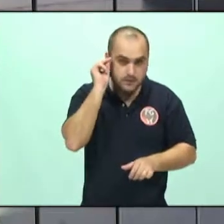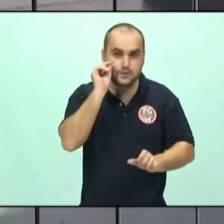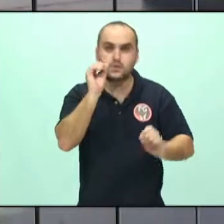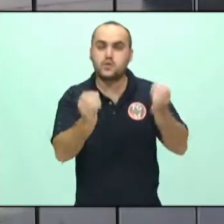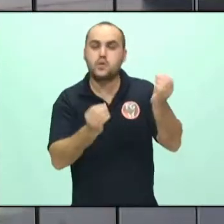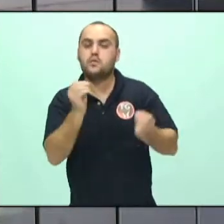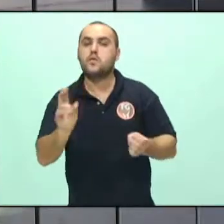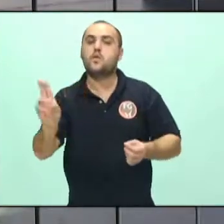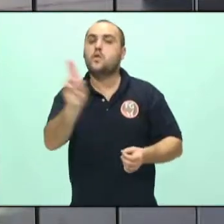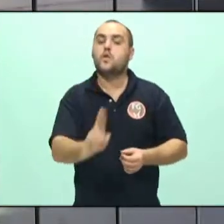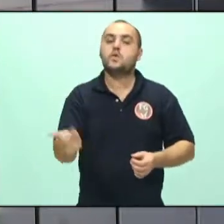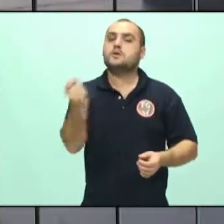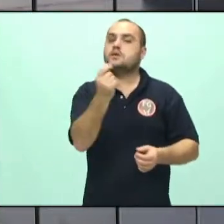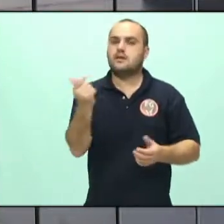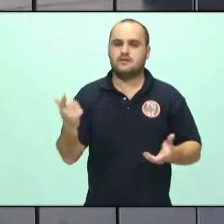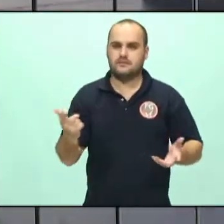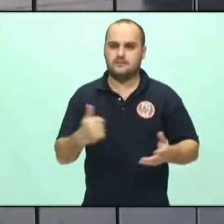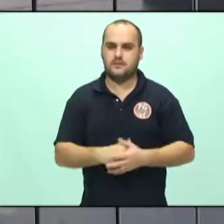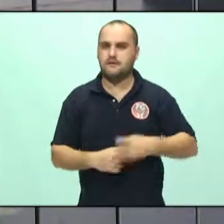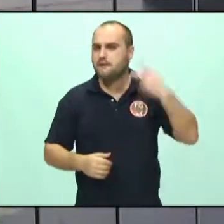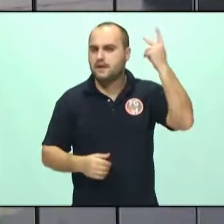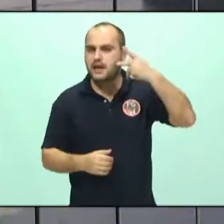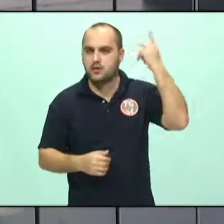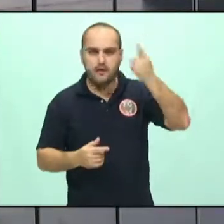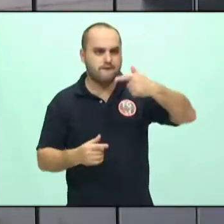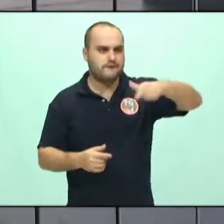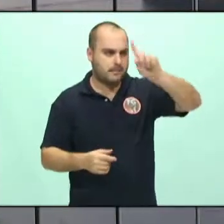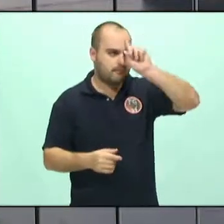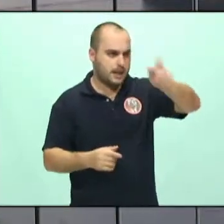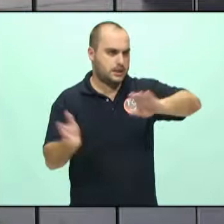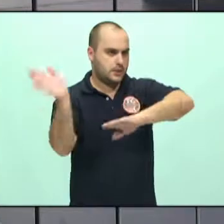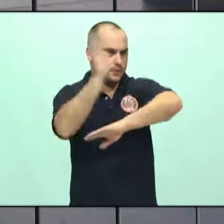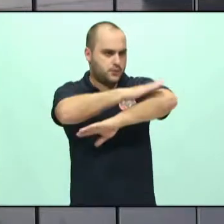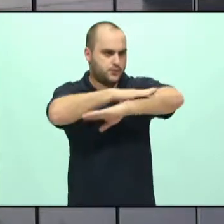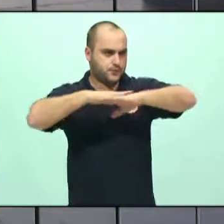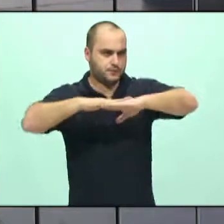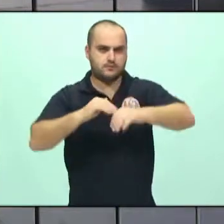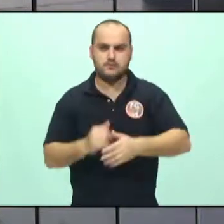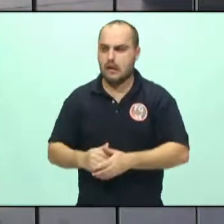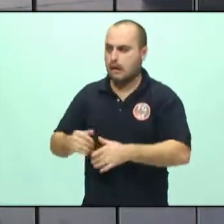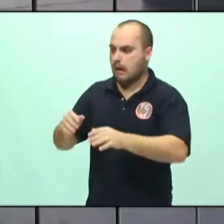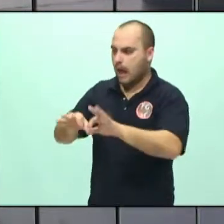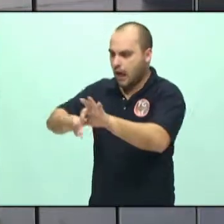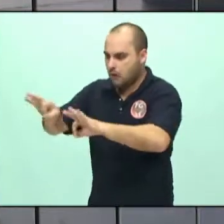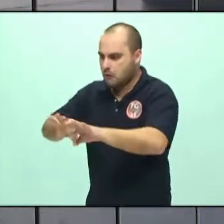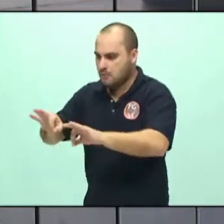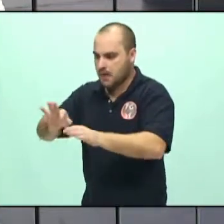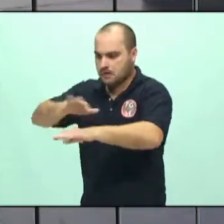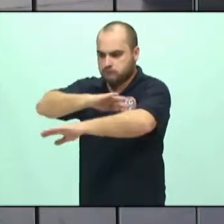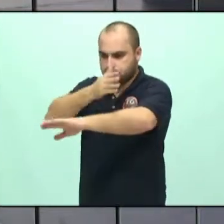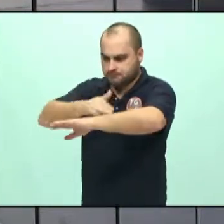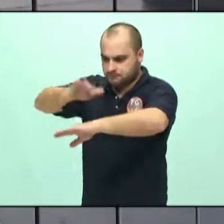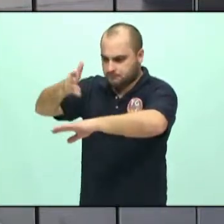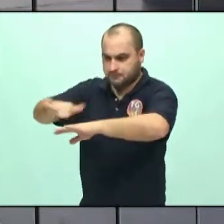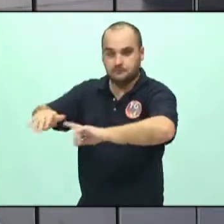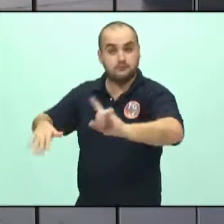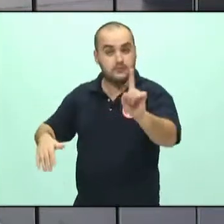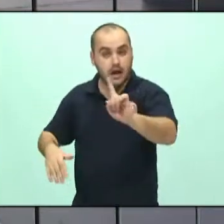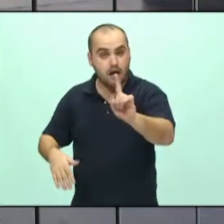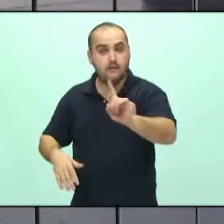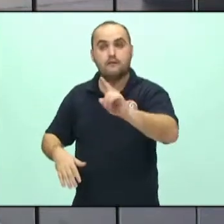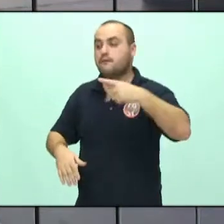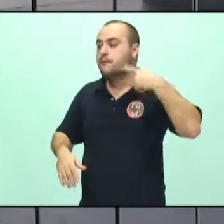dinheiro público. Então o vereador, ele não pavimenta a rua, o vereador não arruma buraco de rua. O vereador indica ao prefeito que